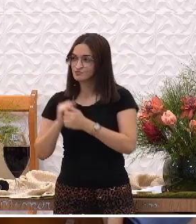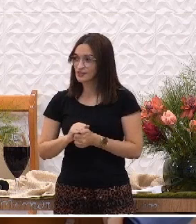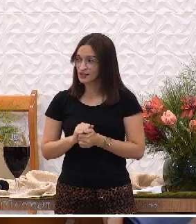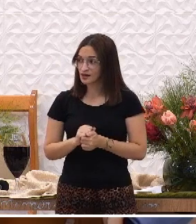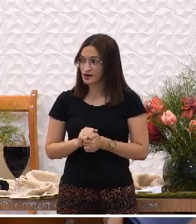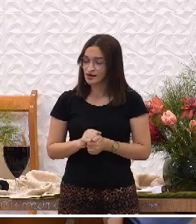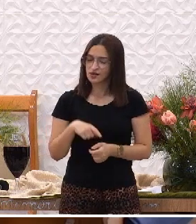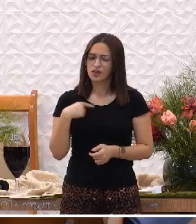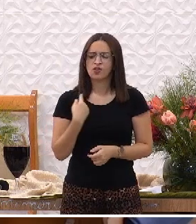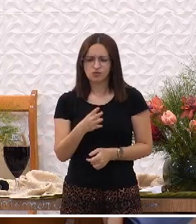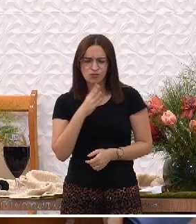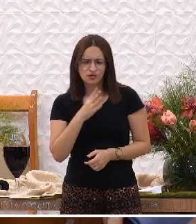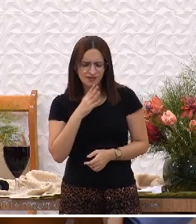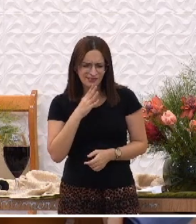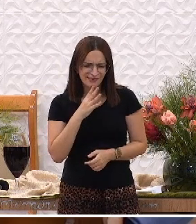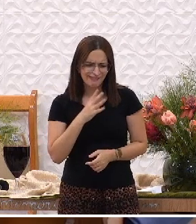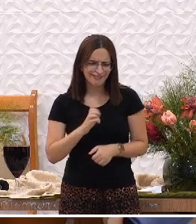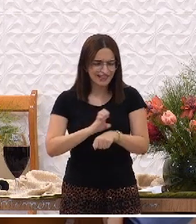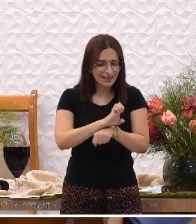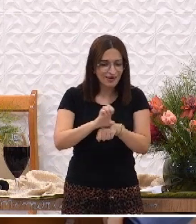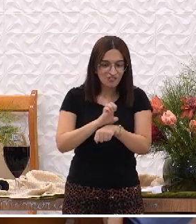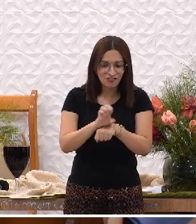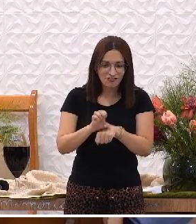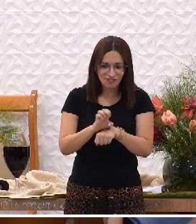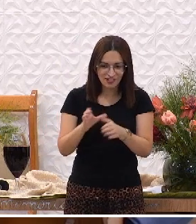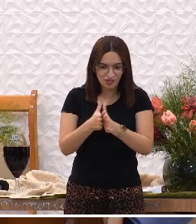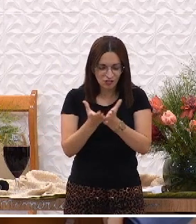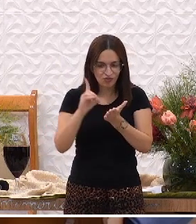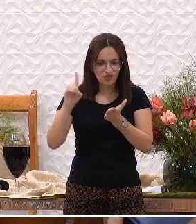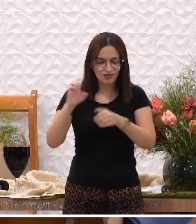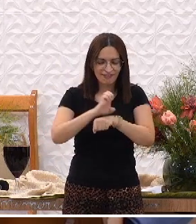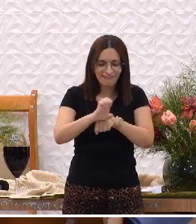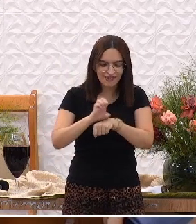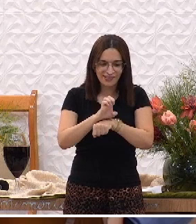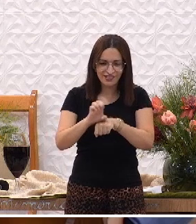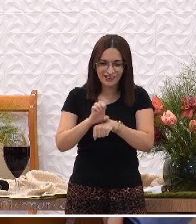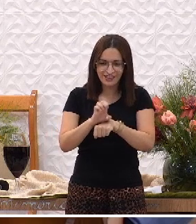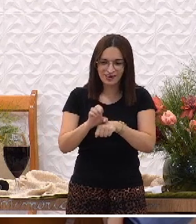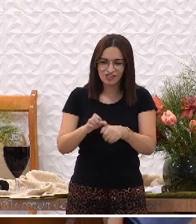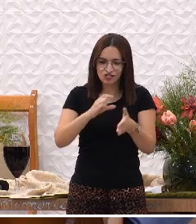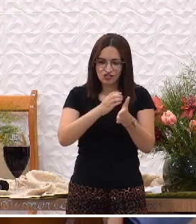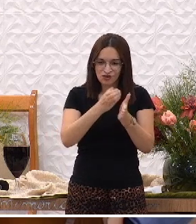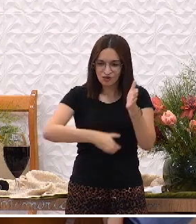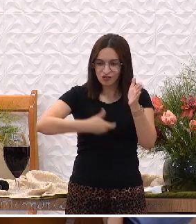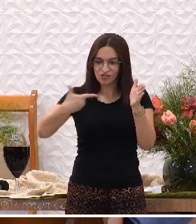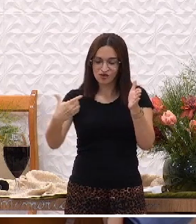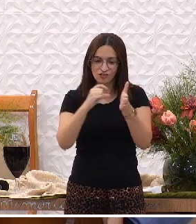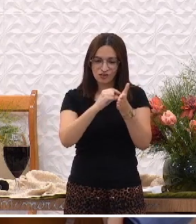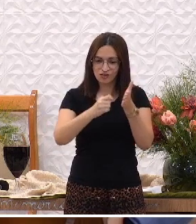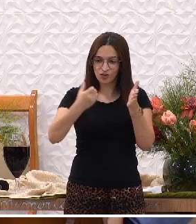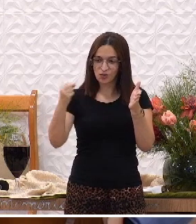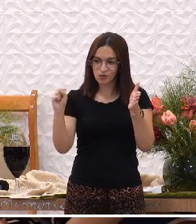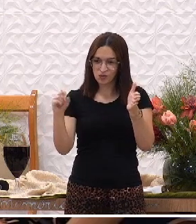gente conhece o texto de Efésios 2, que a gente vai ler aqui rapidinho. Efésios 2, de 8 a 9, diz o seguinte: porque pela